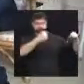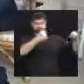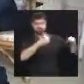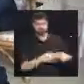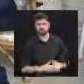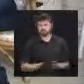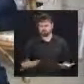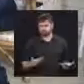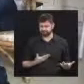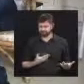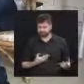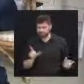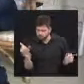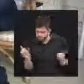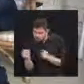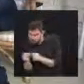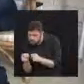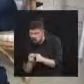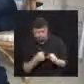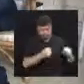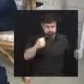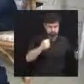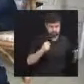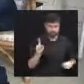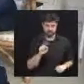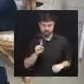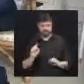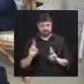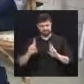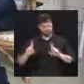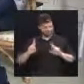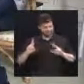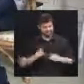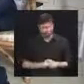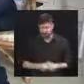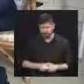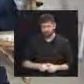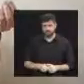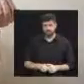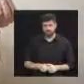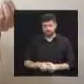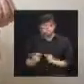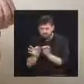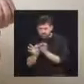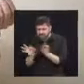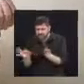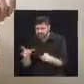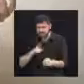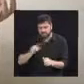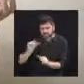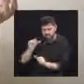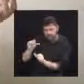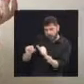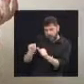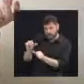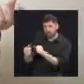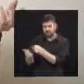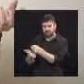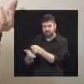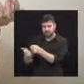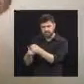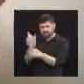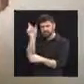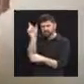O tamanho? Não é só o tamanho, é a dosagem. Tá? Uma se baseia na mudança